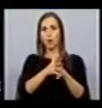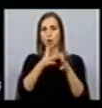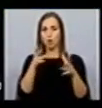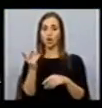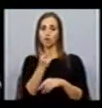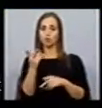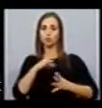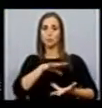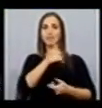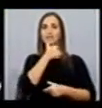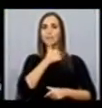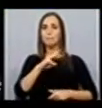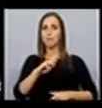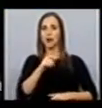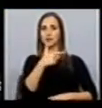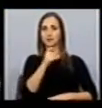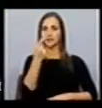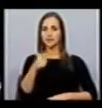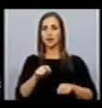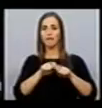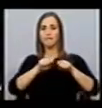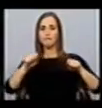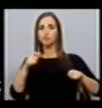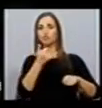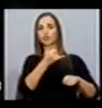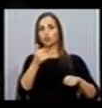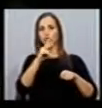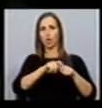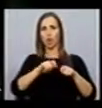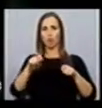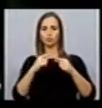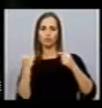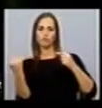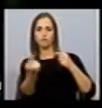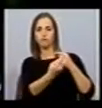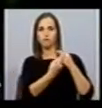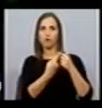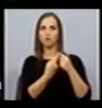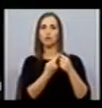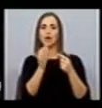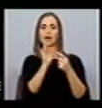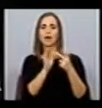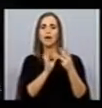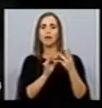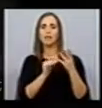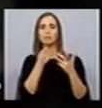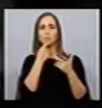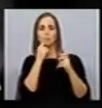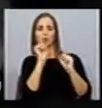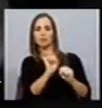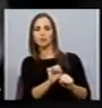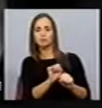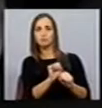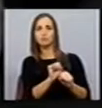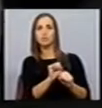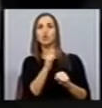tem cerca de 22 km de diâmetro, e a sua característica geológica mais extraordinária, aquela que nós vamos ver daqui um bocado, é a chamada